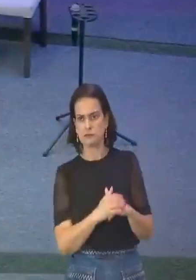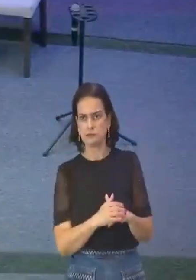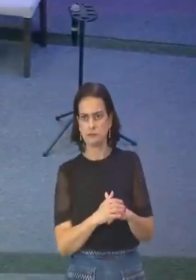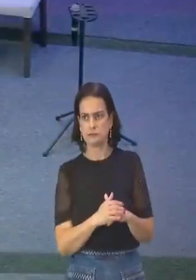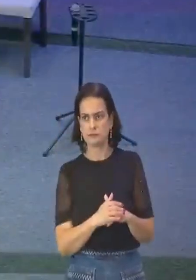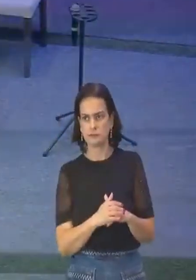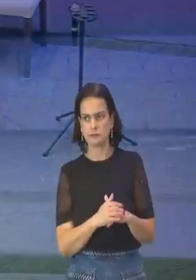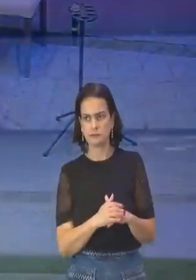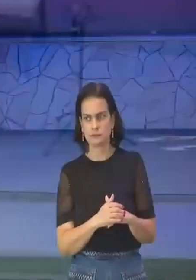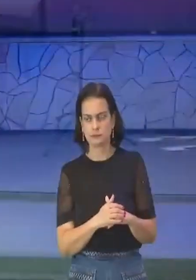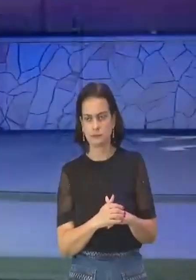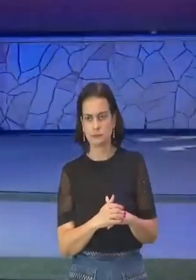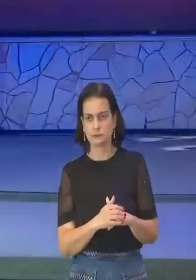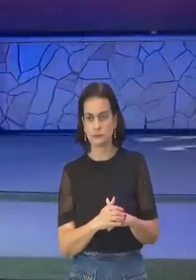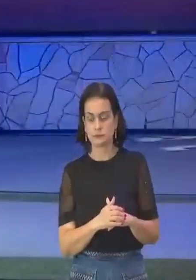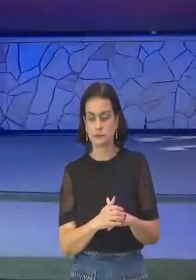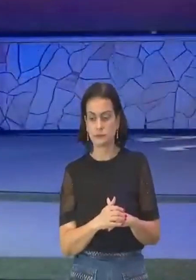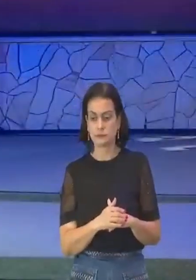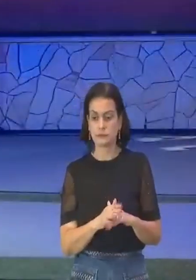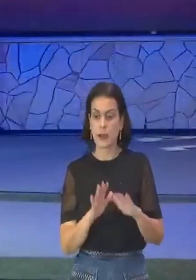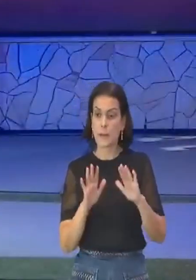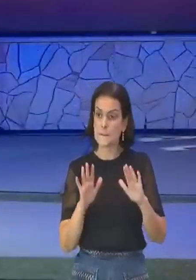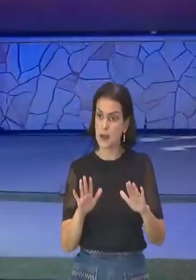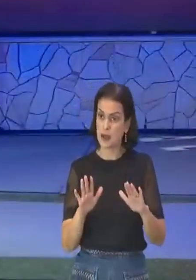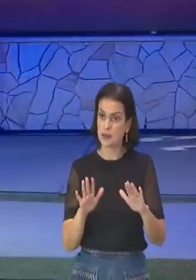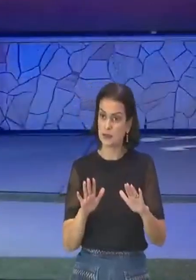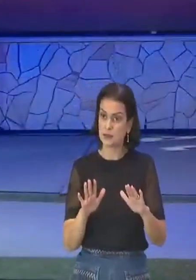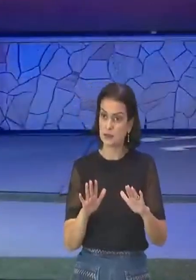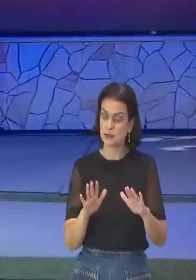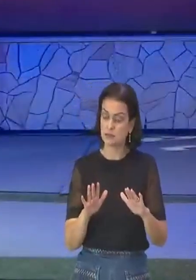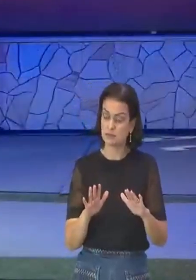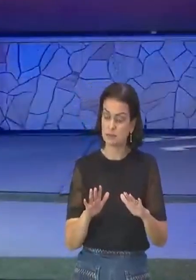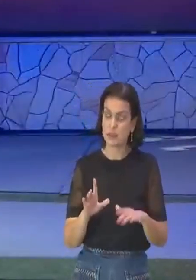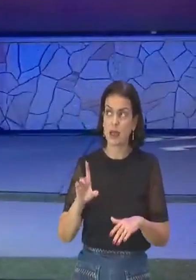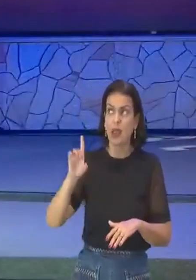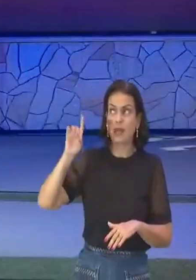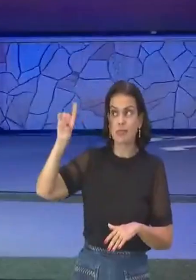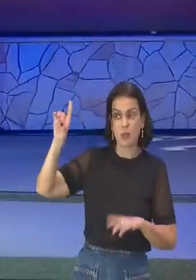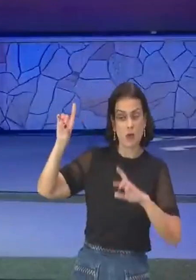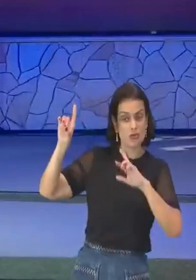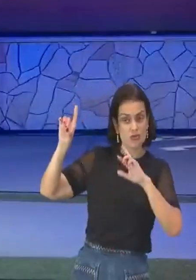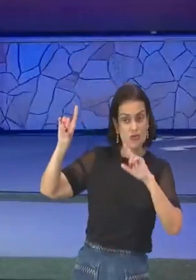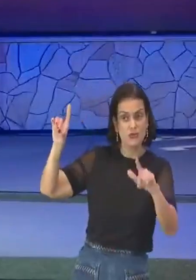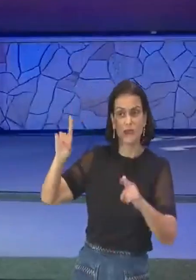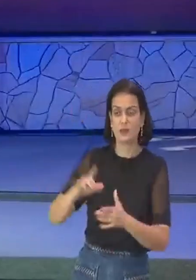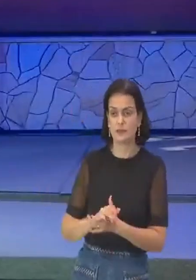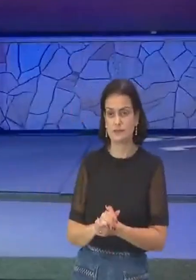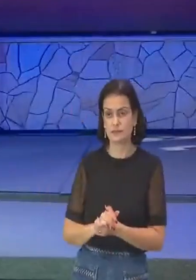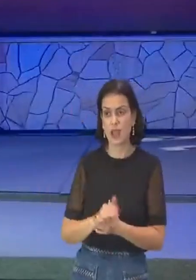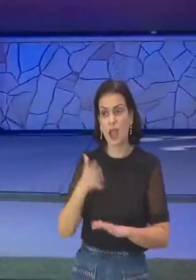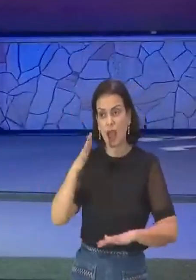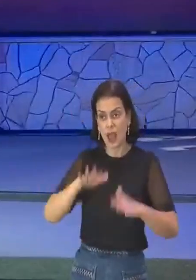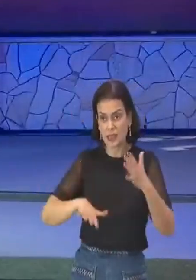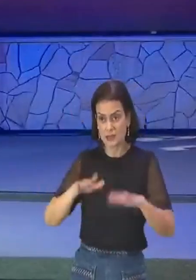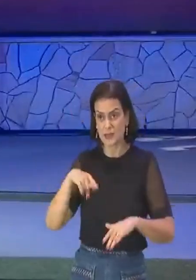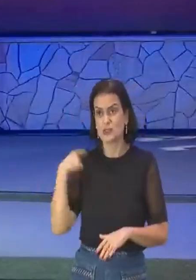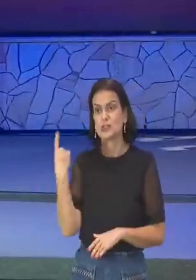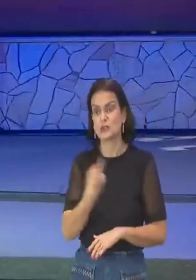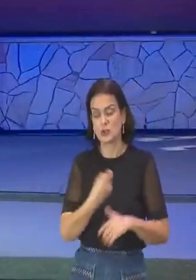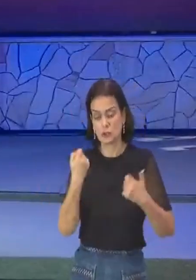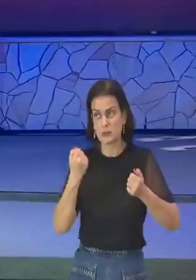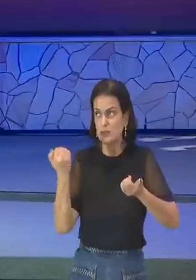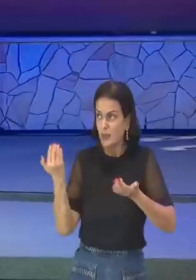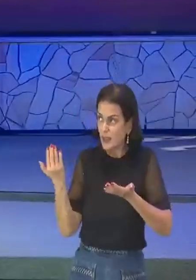mas nem sempre com Deus funciona assim. Às vezes precisamos